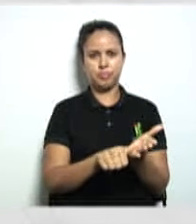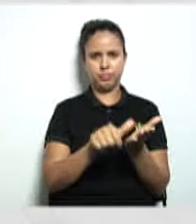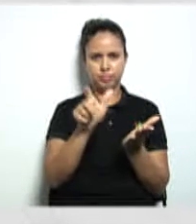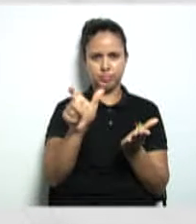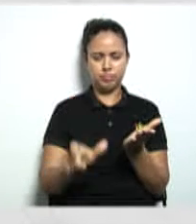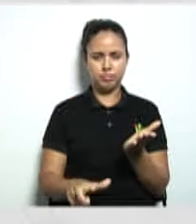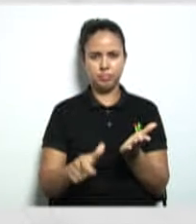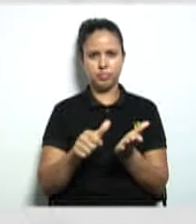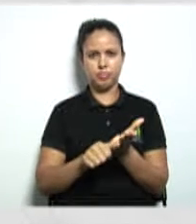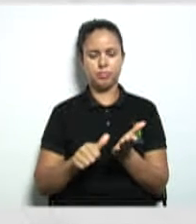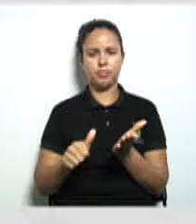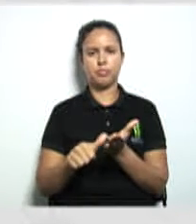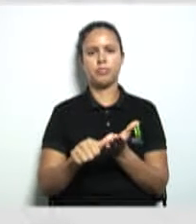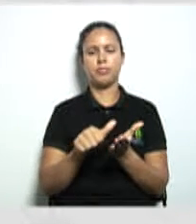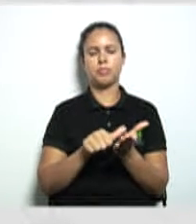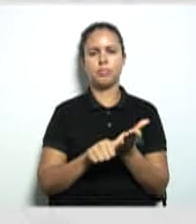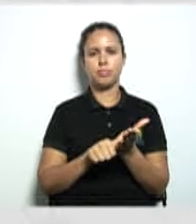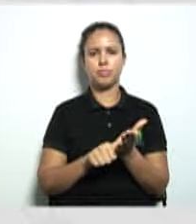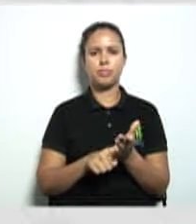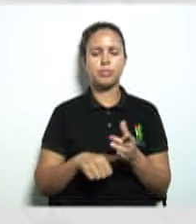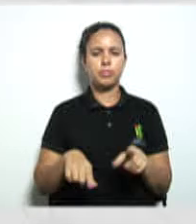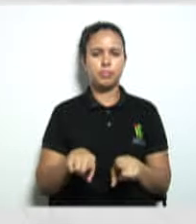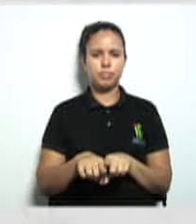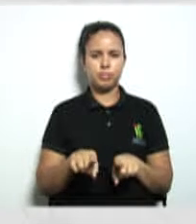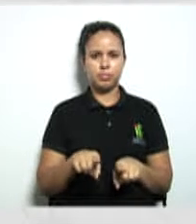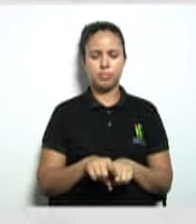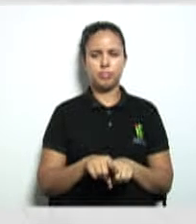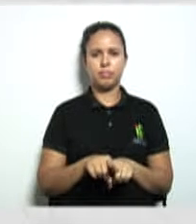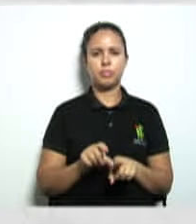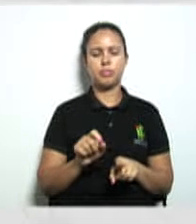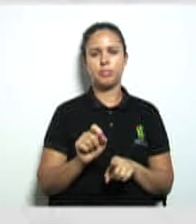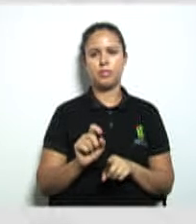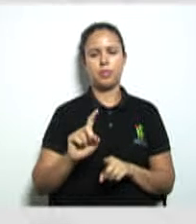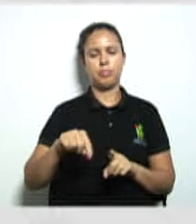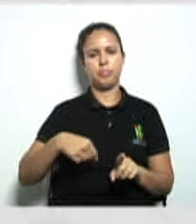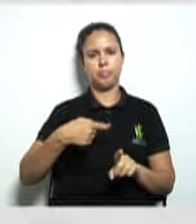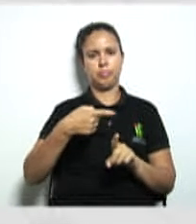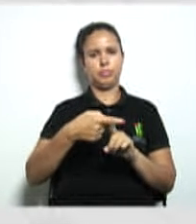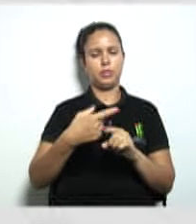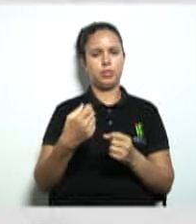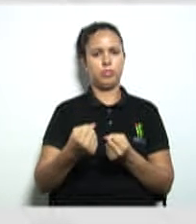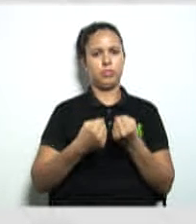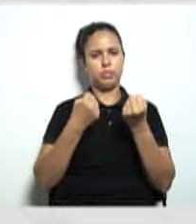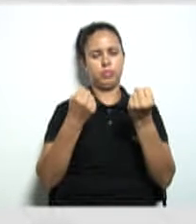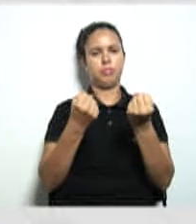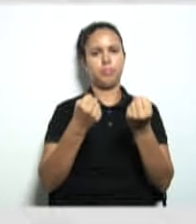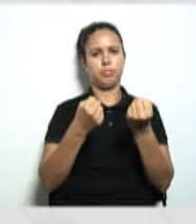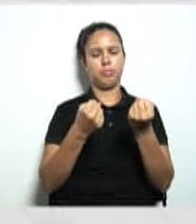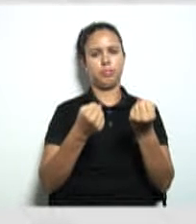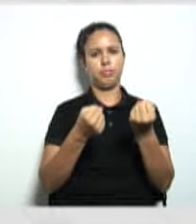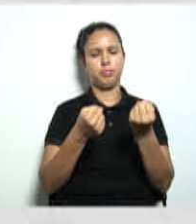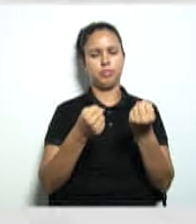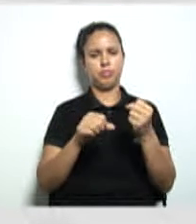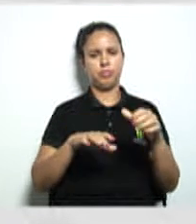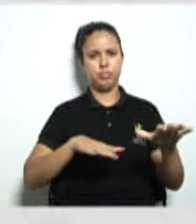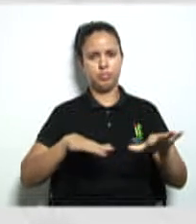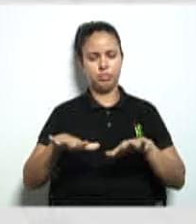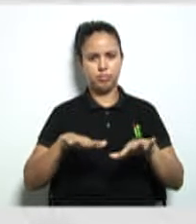membros e dão mais força ao